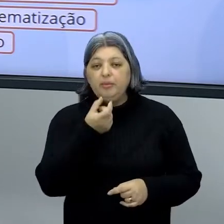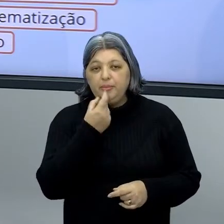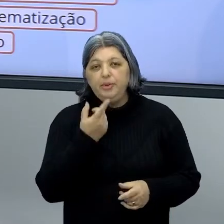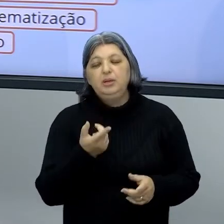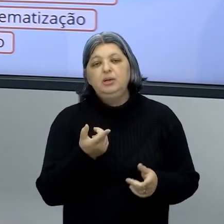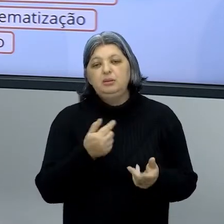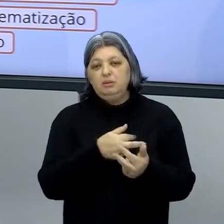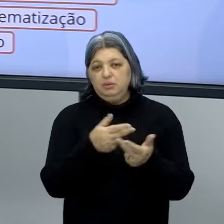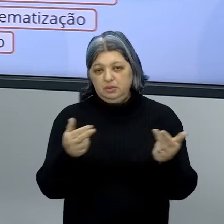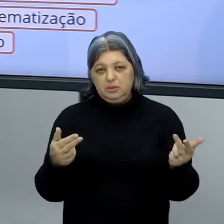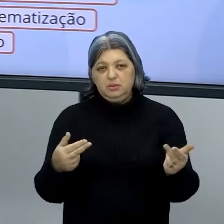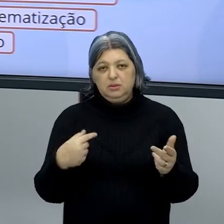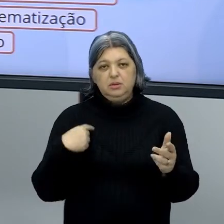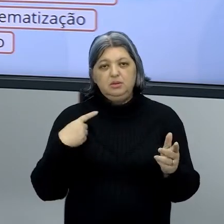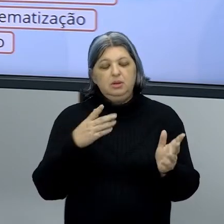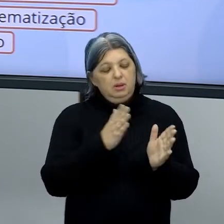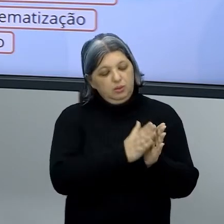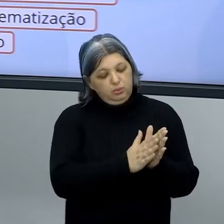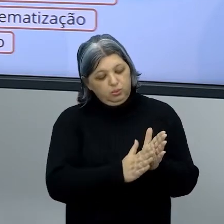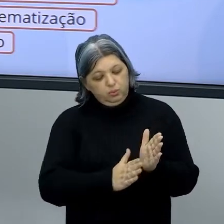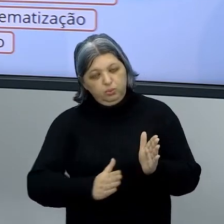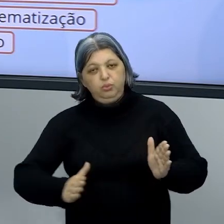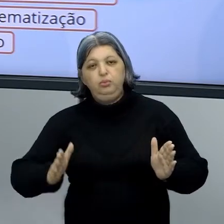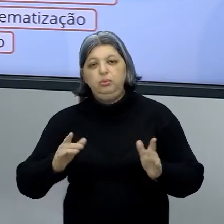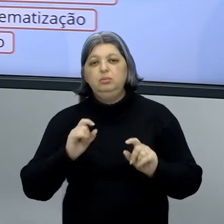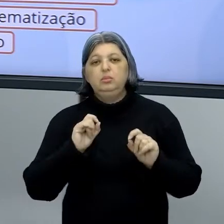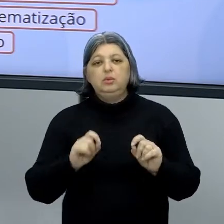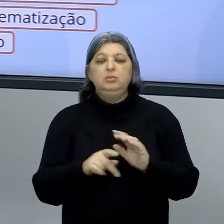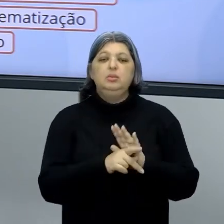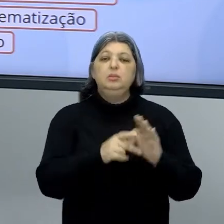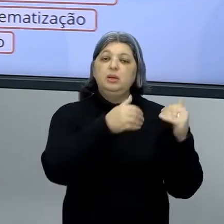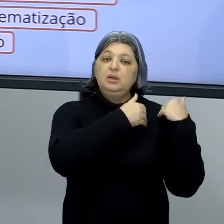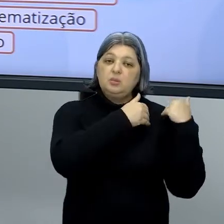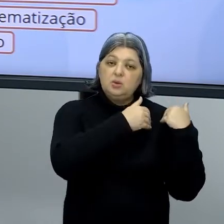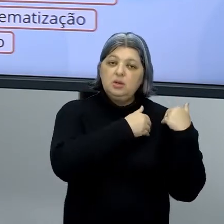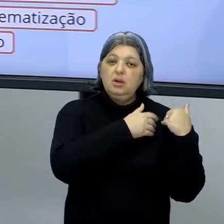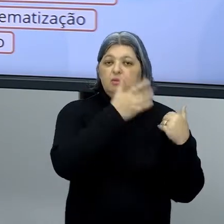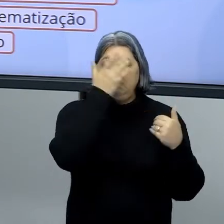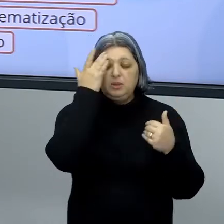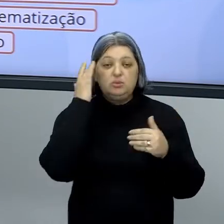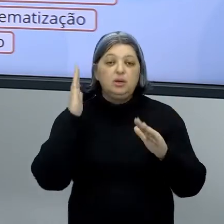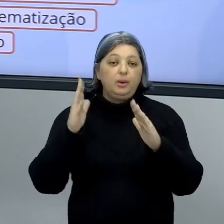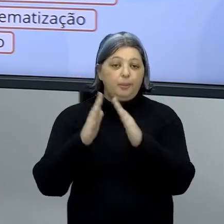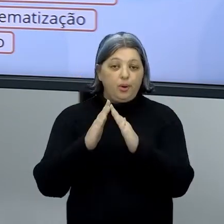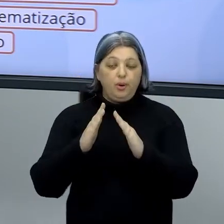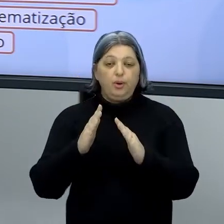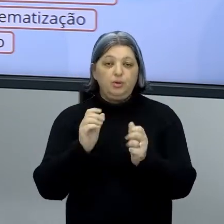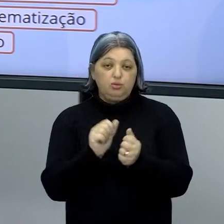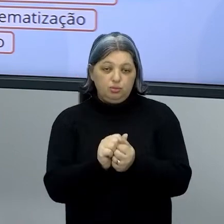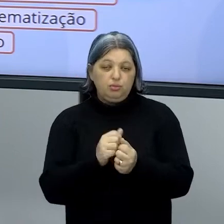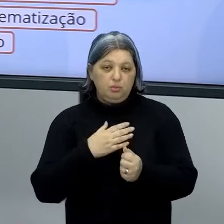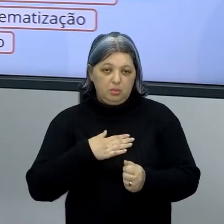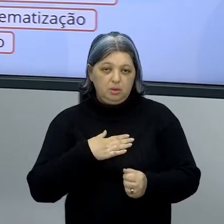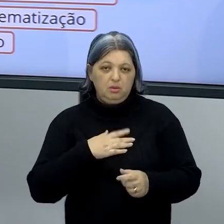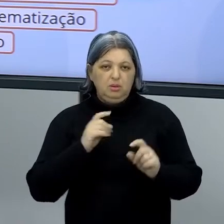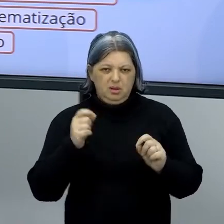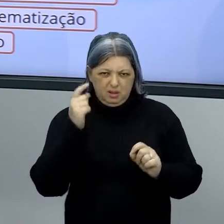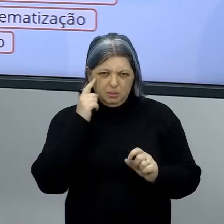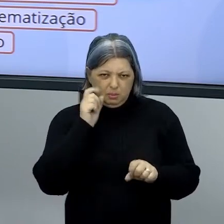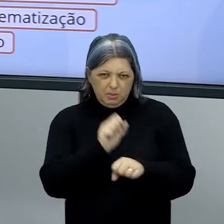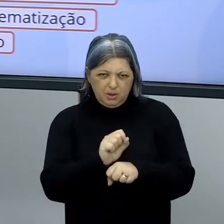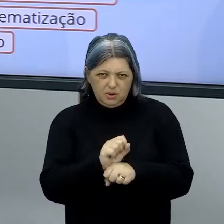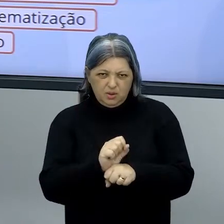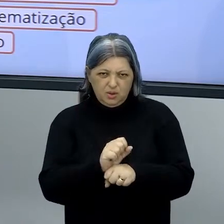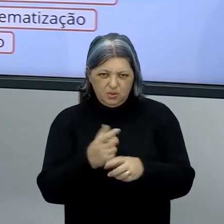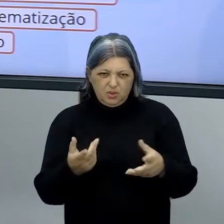pessoal, nós fizemos essa projeção. Quanto eu custo para o meu responsável, para quem mora ali comigo? Você já pensou, parou para pensar em quanto